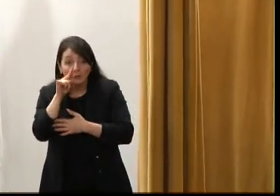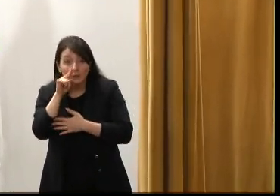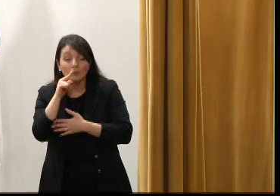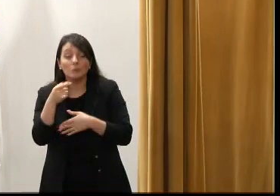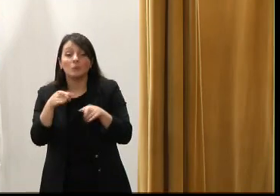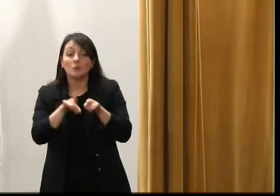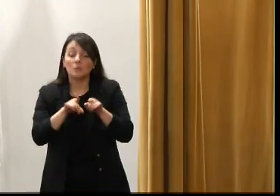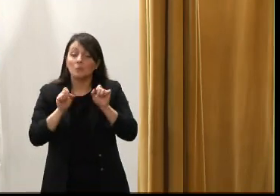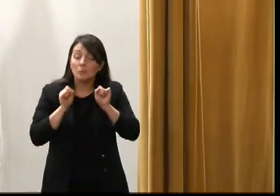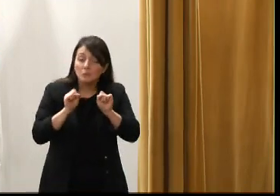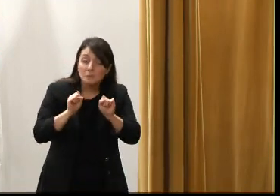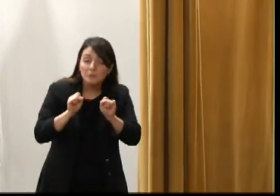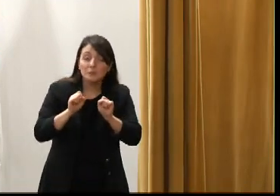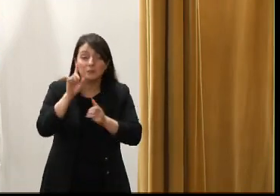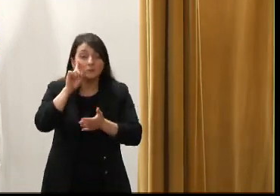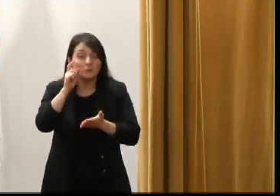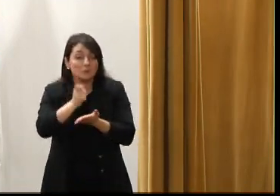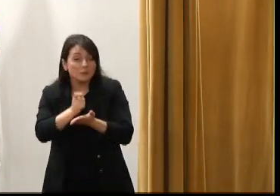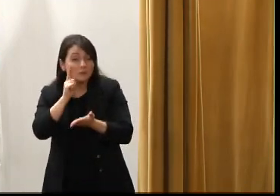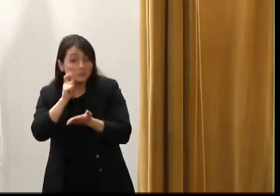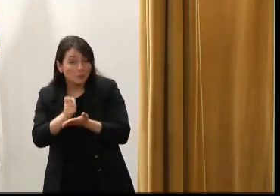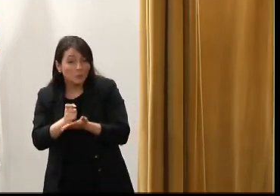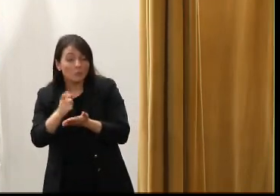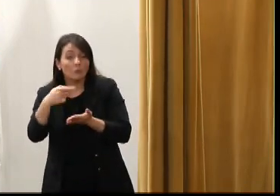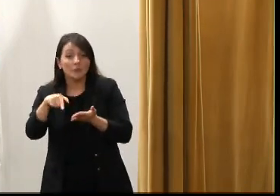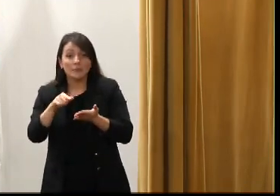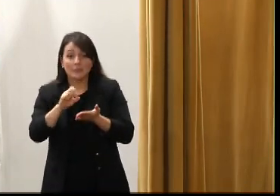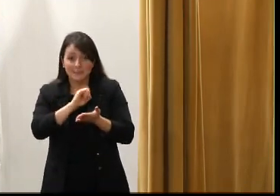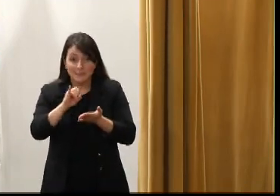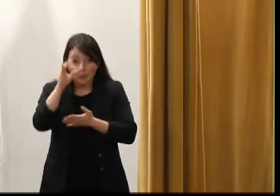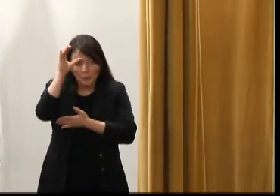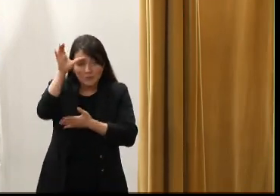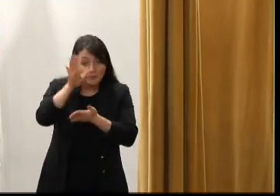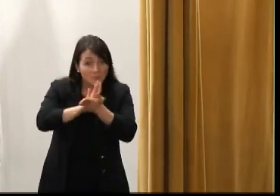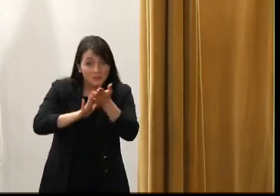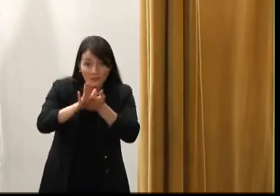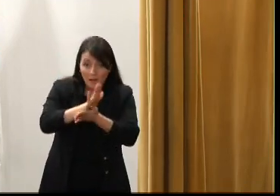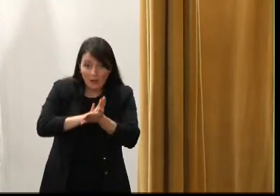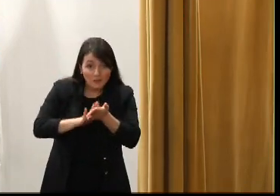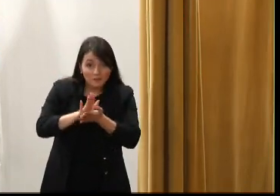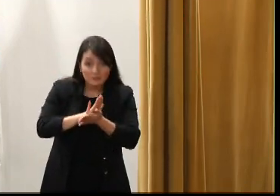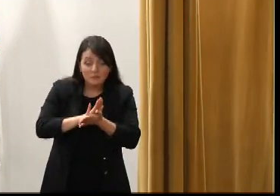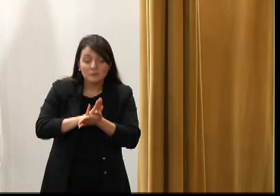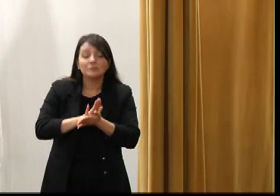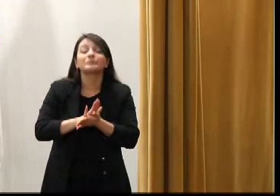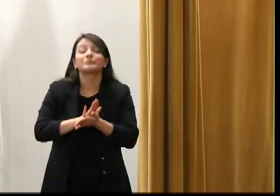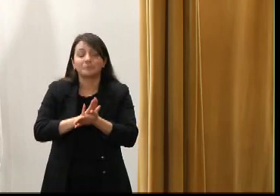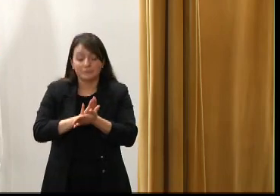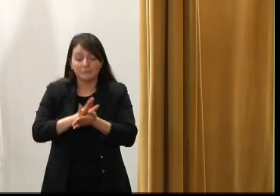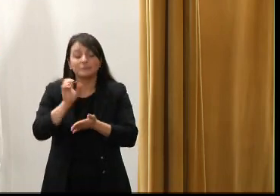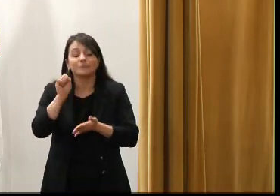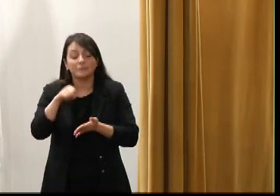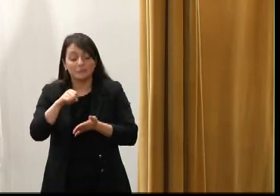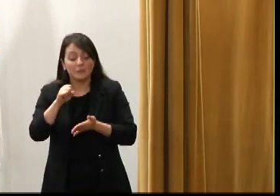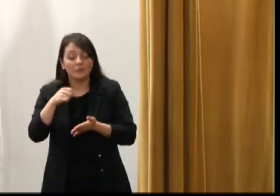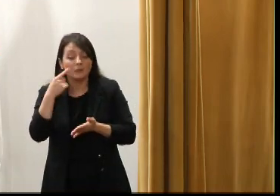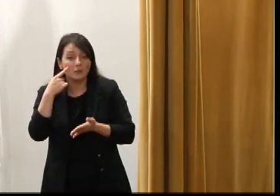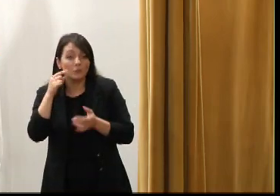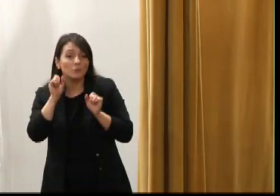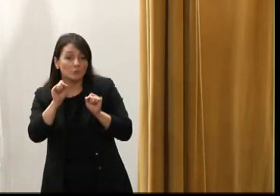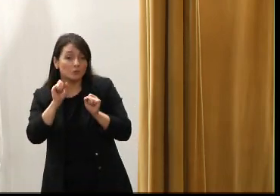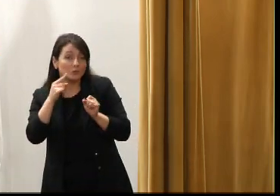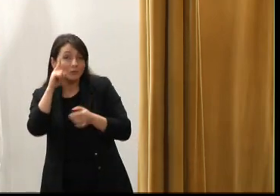atores possibilidades de decisões que, sem o conhecimento, aí sim eu não teria e muito provavelmente estaria